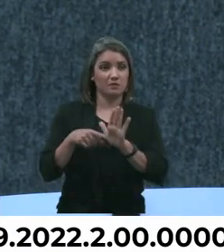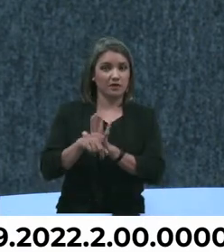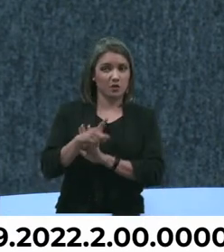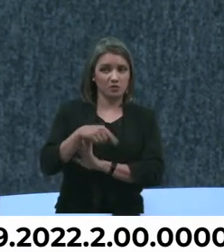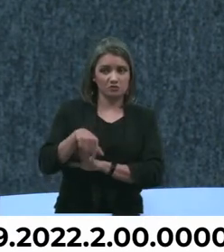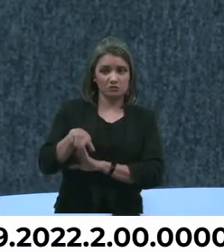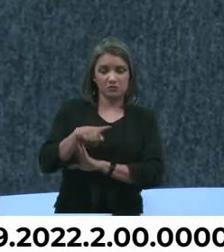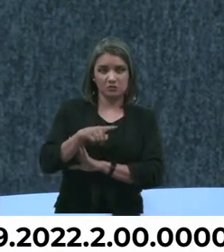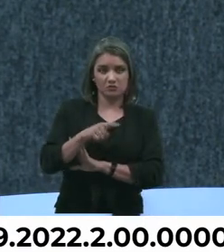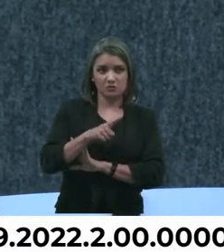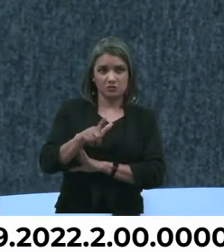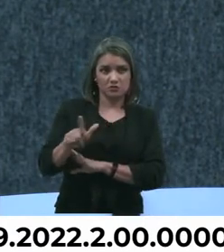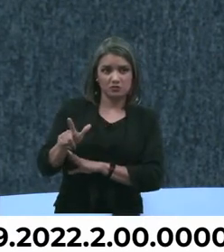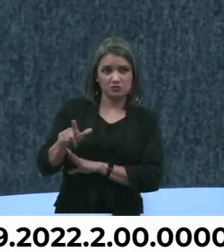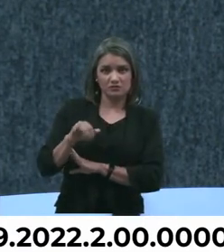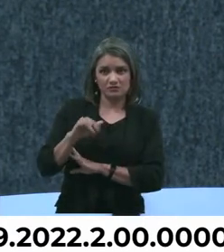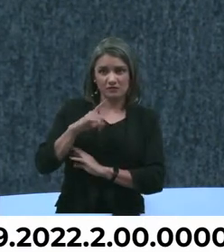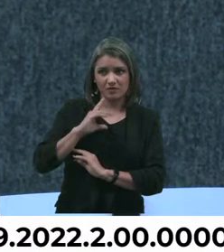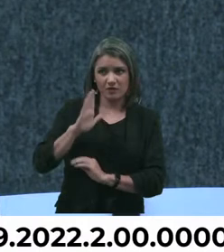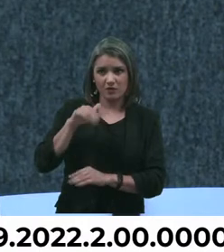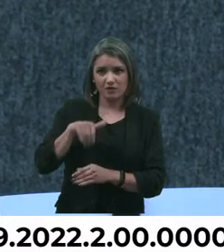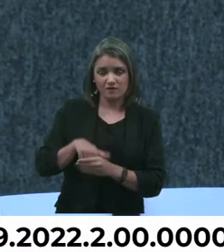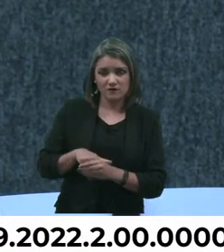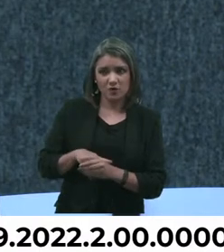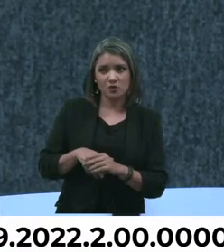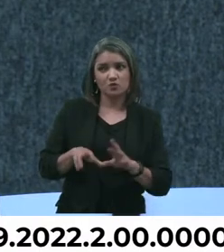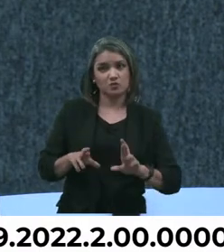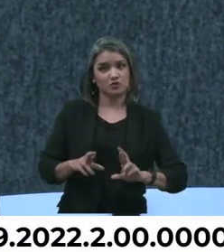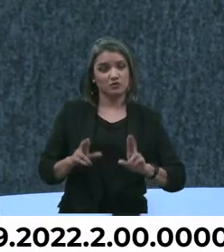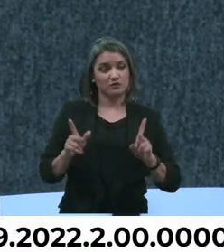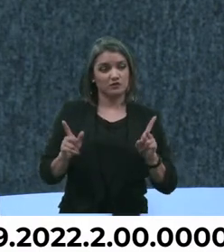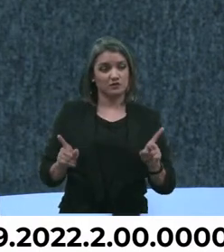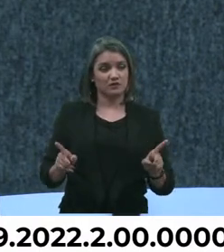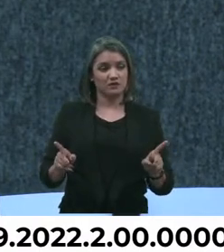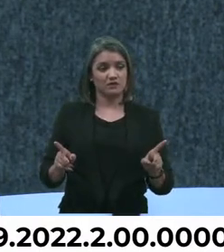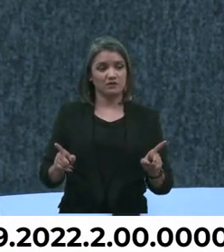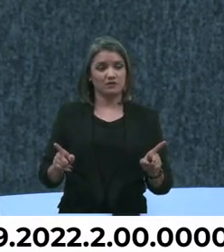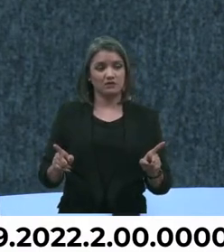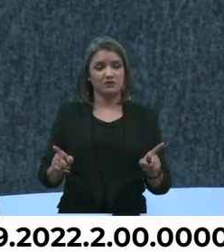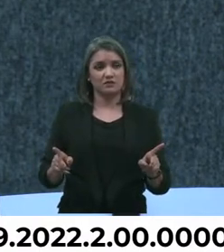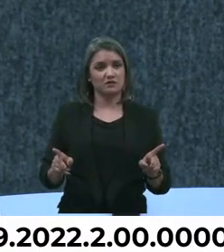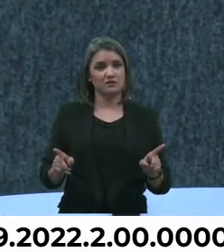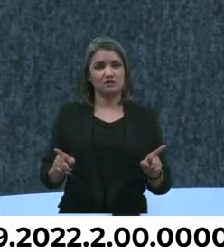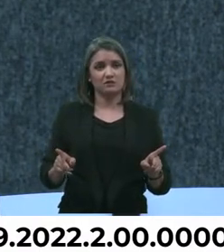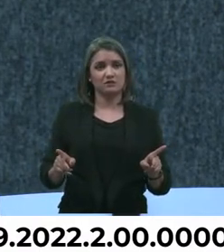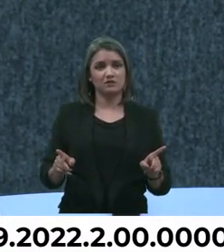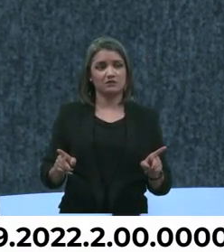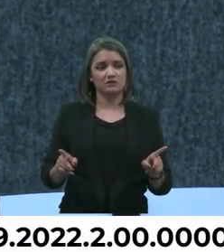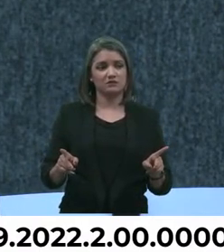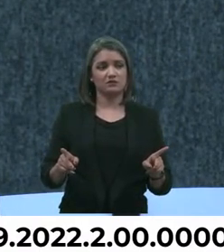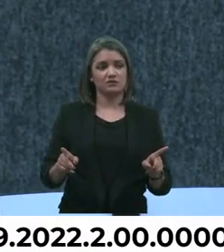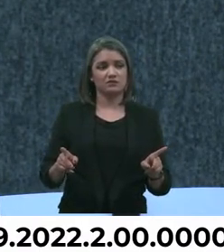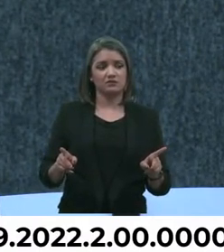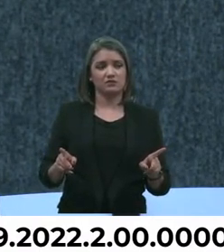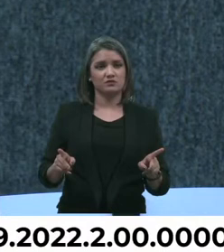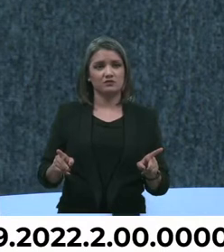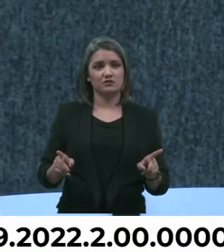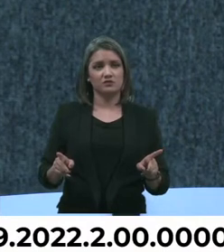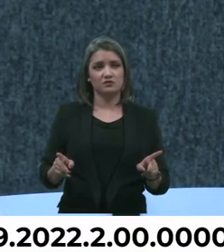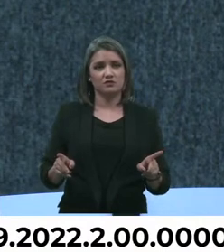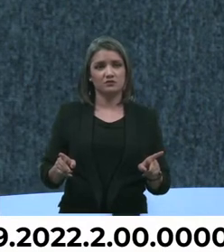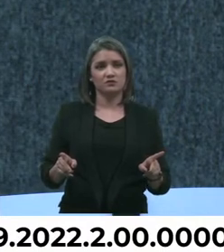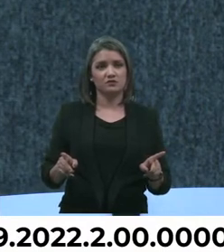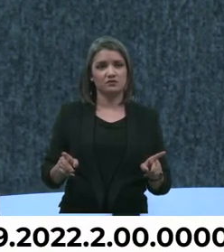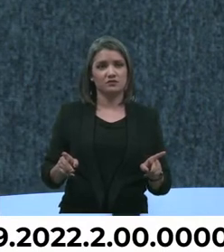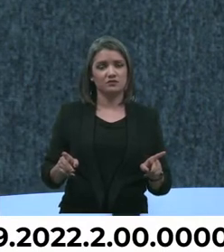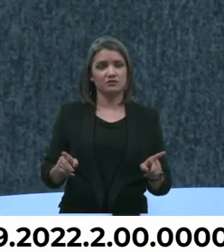Salise se há algum voto divergente ou que queira inaugurar uma divergência para